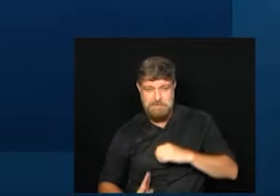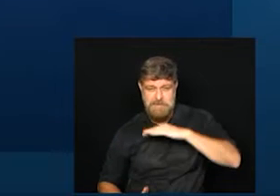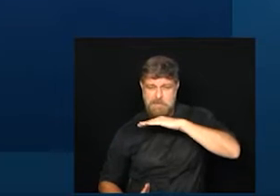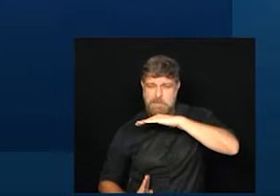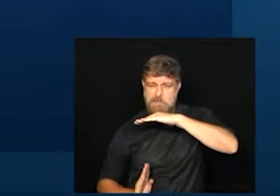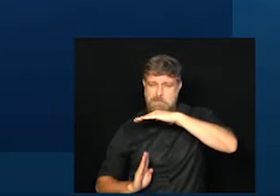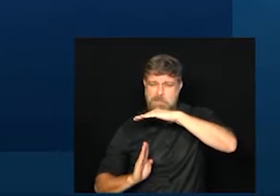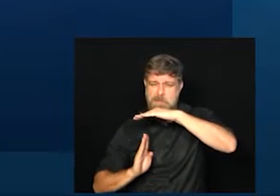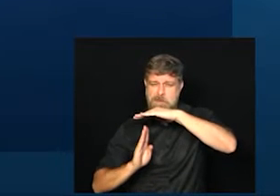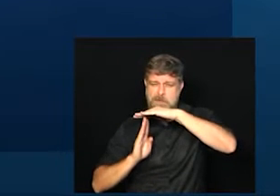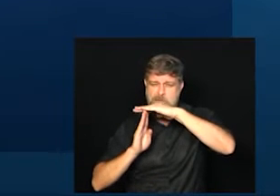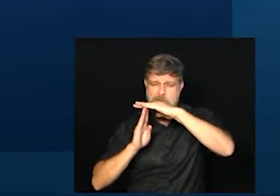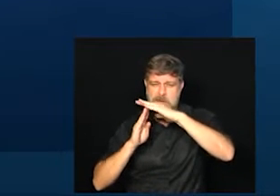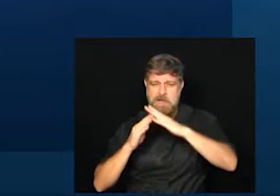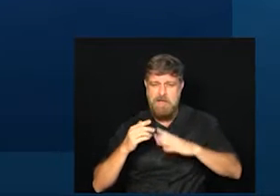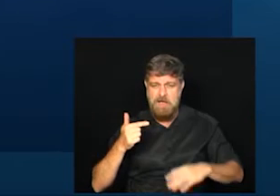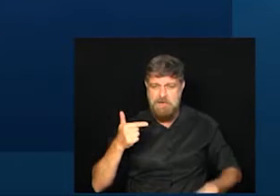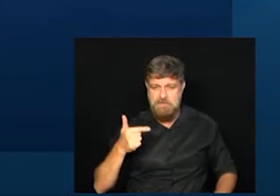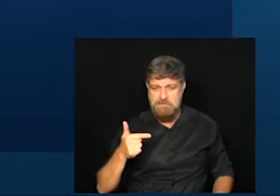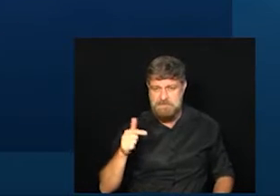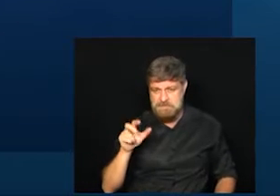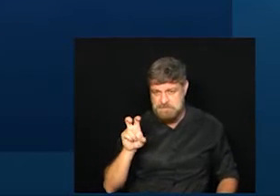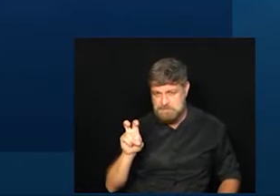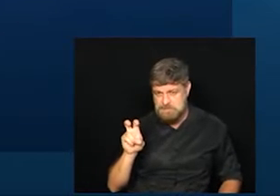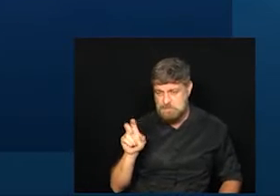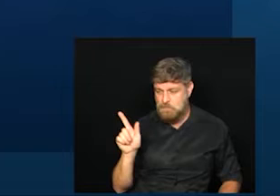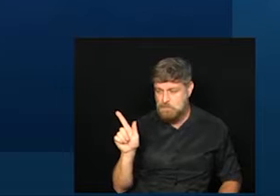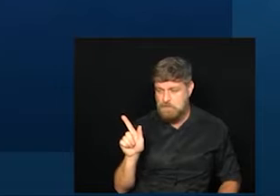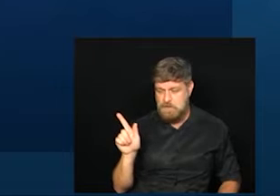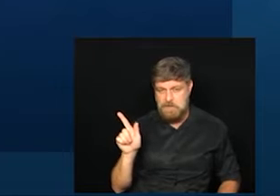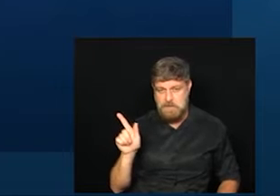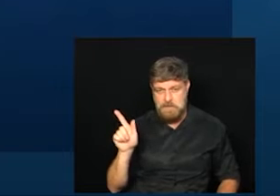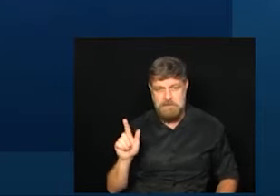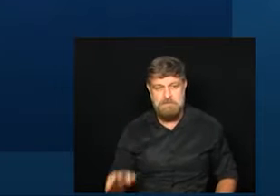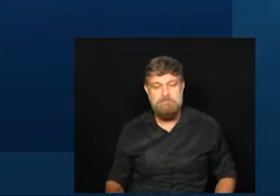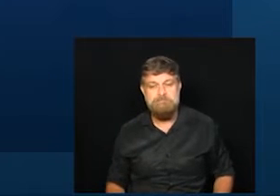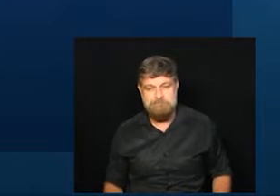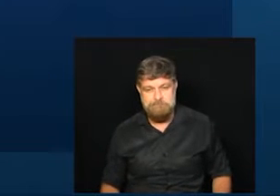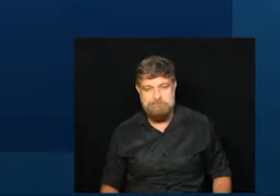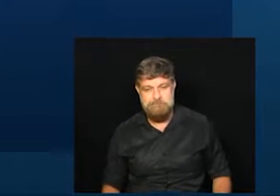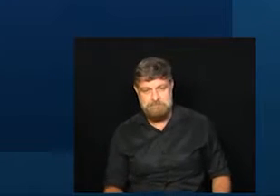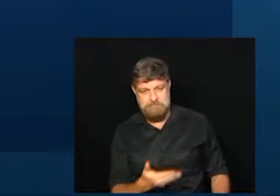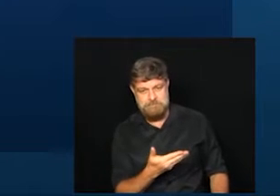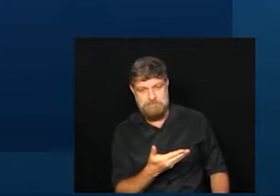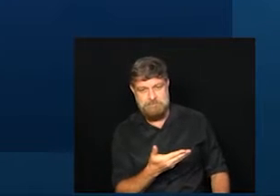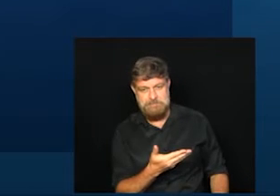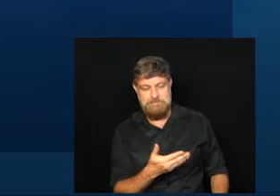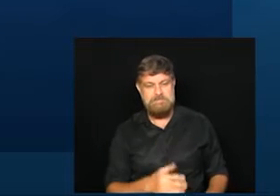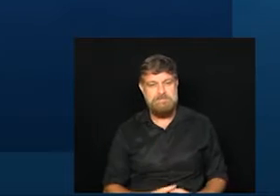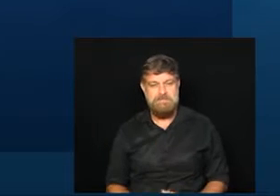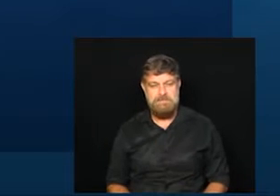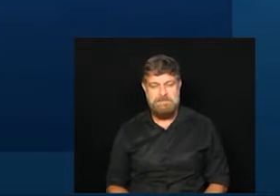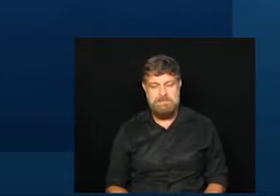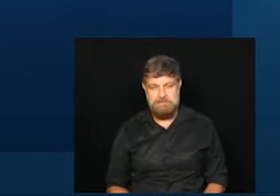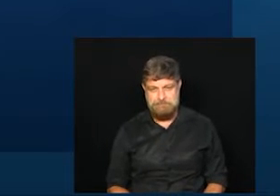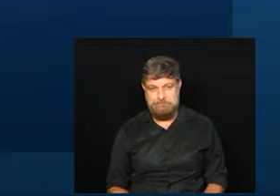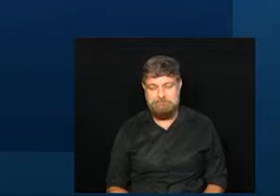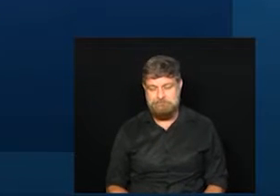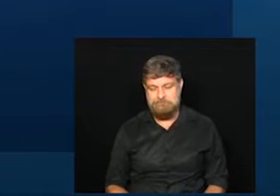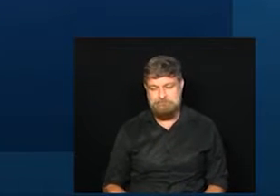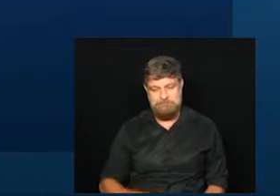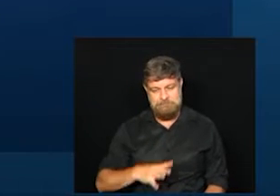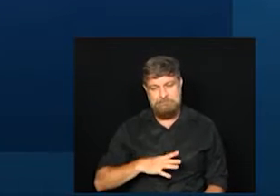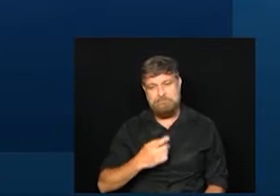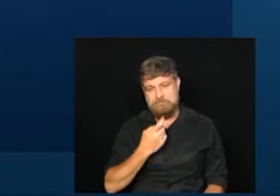a máxima pode chegar aos 25. Mínima de 14 e máxima de 25 graus aqui